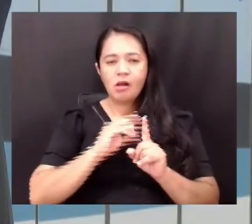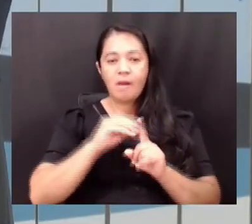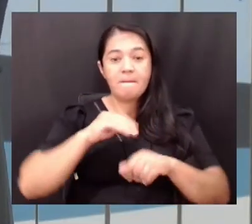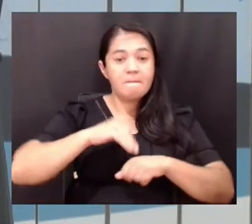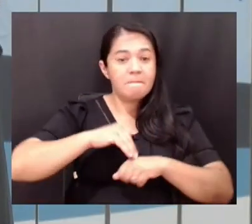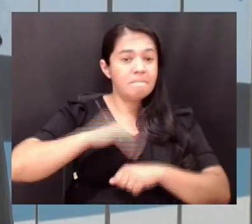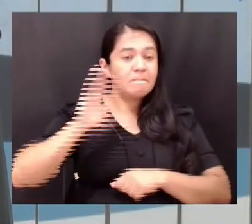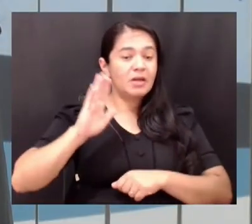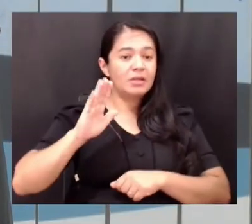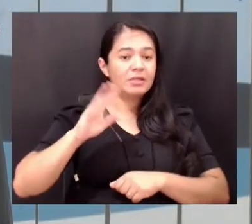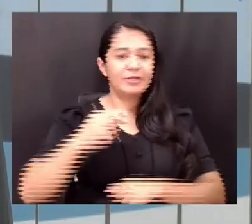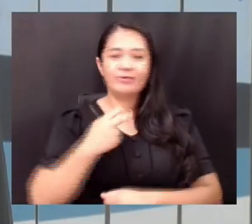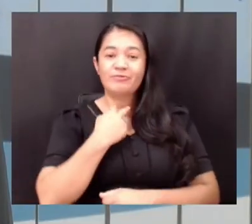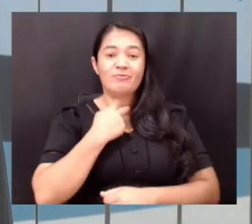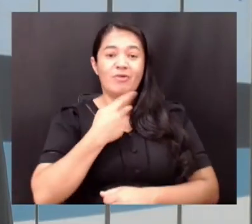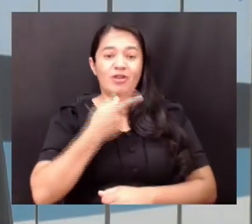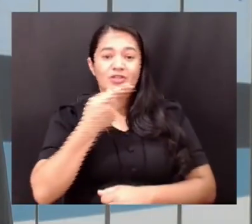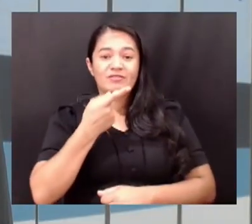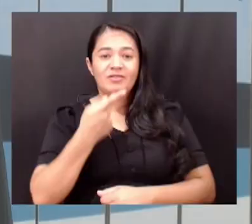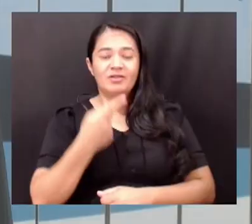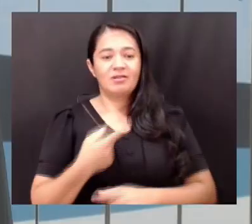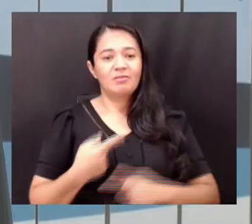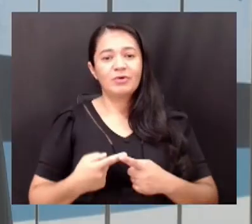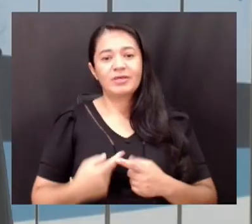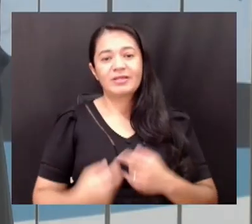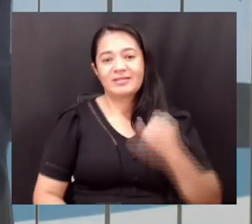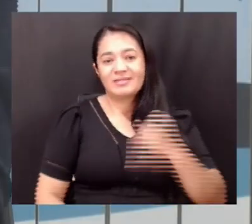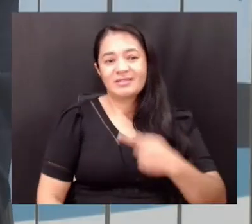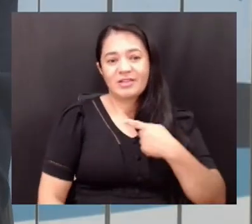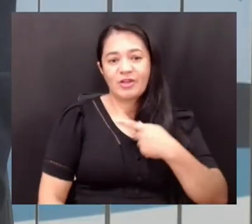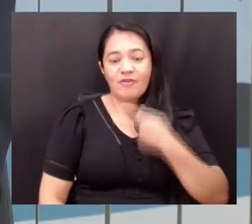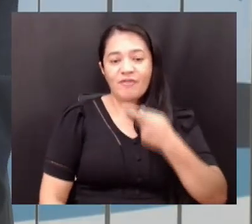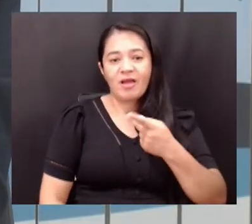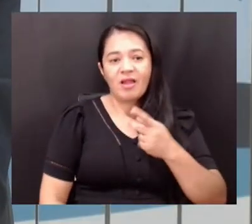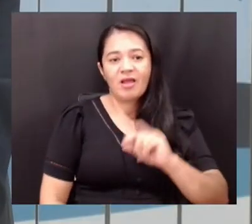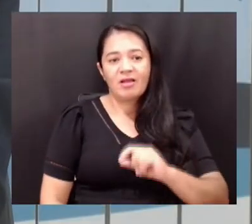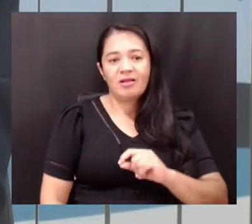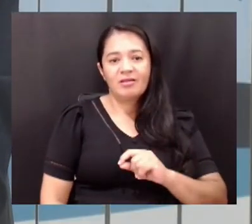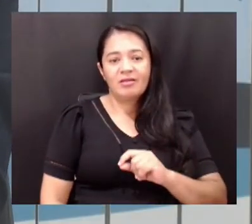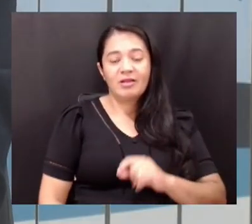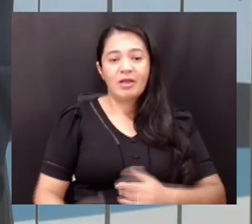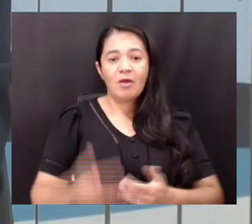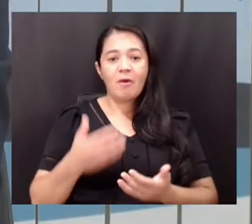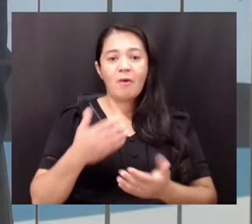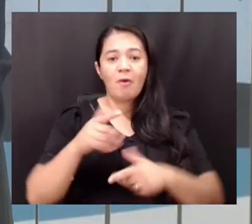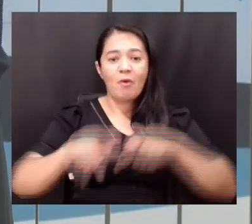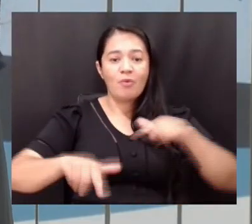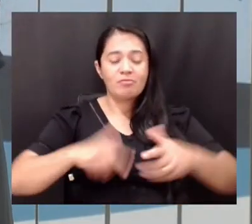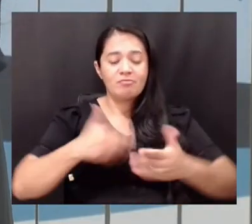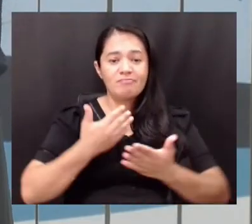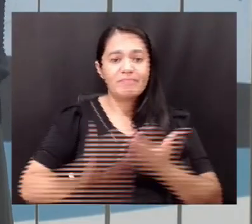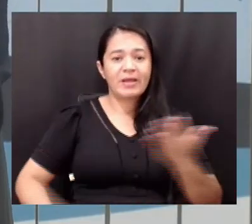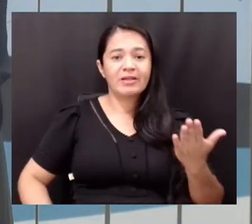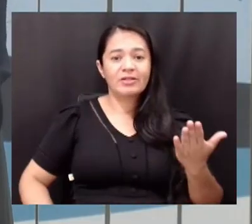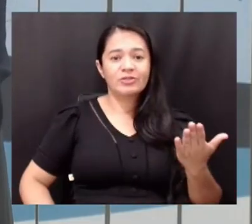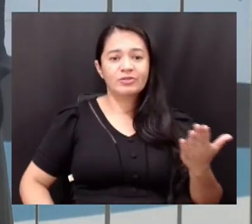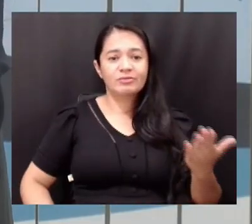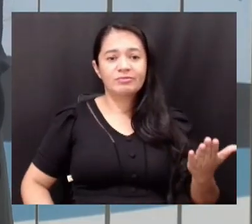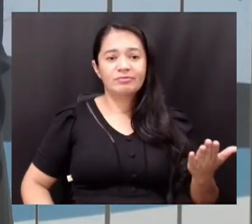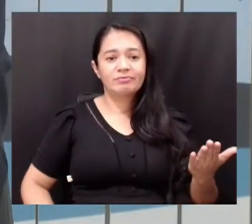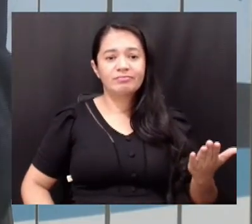falar, porque se eu falar, eu estou sujeito a perder o meu emprego. Então, quando a gente